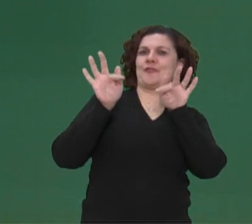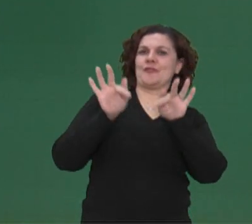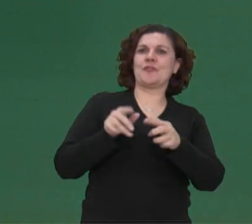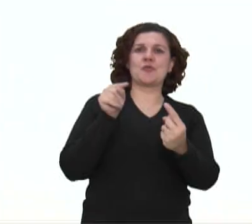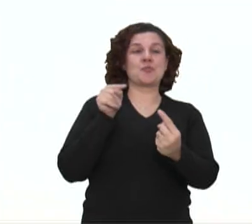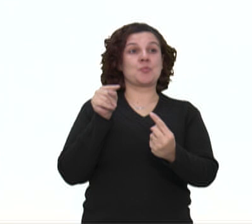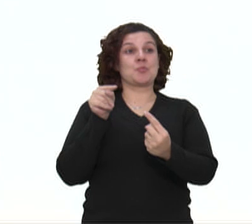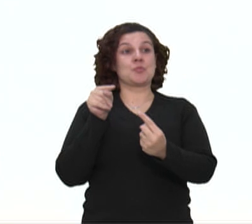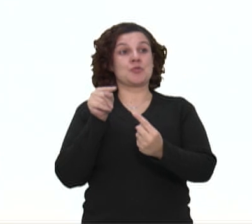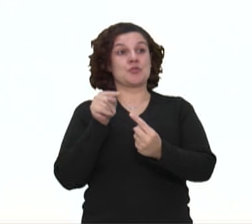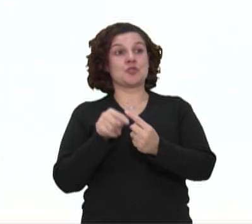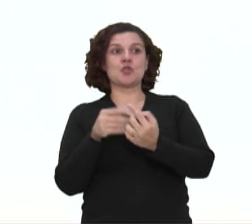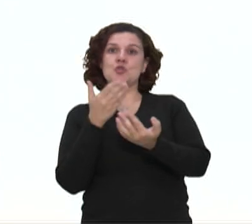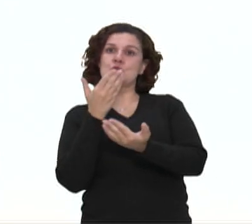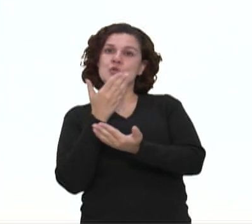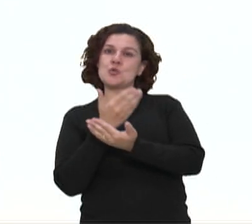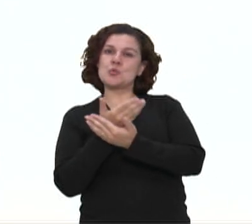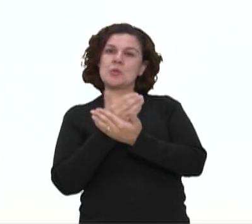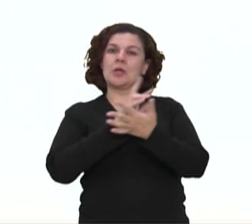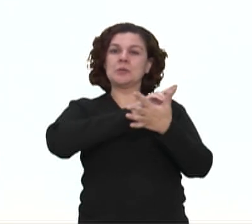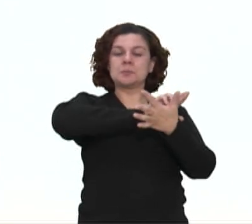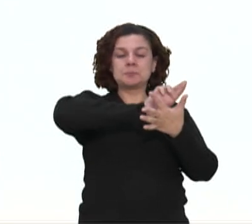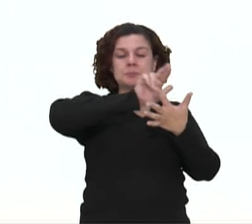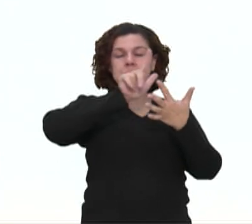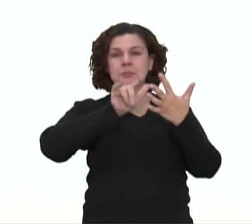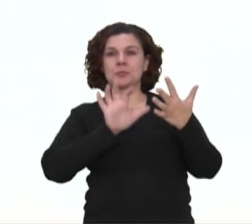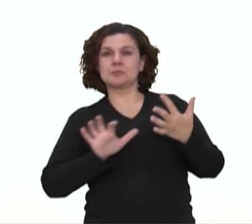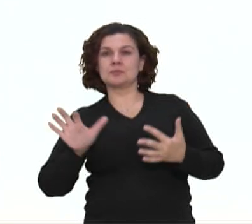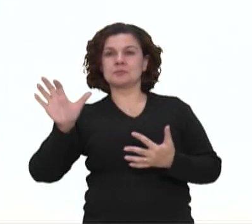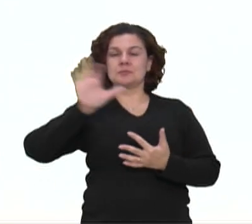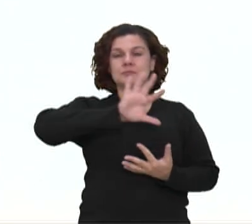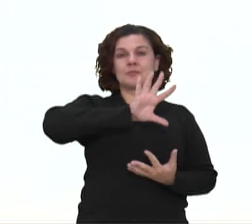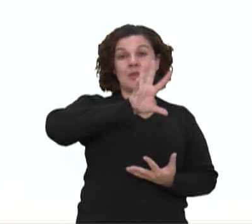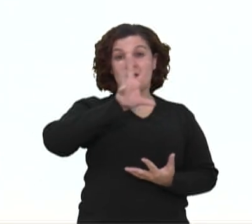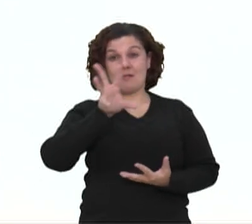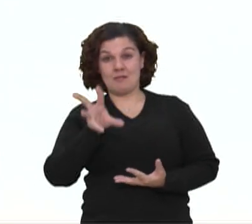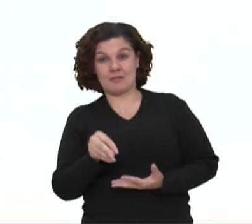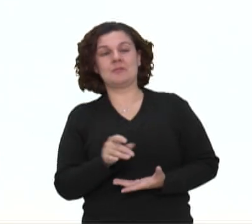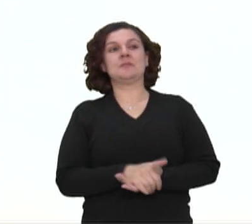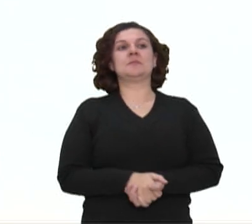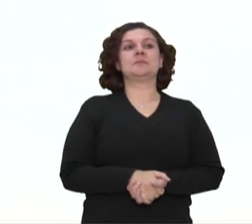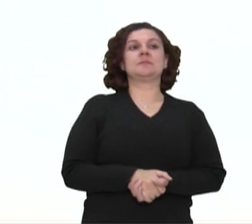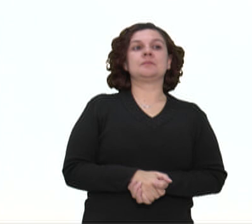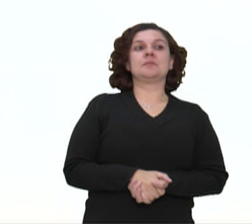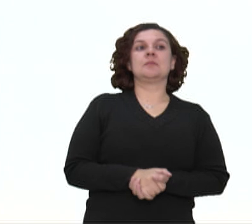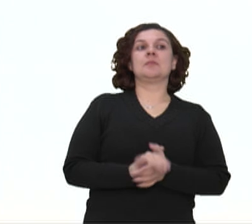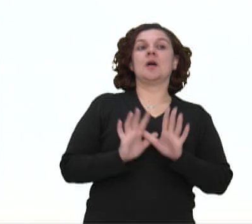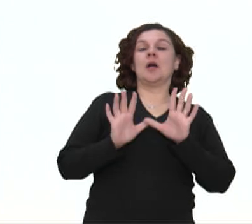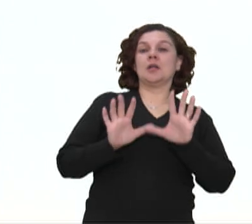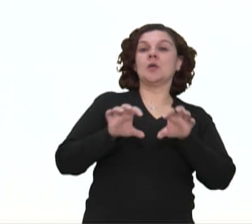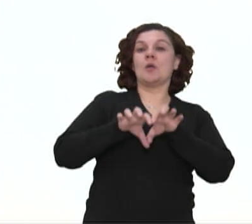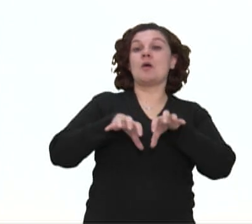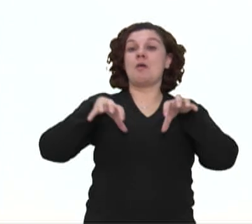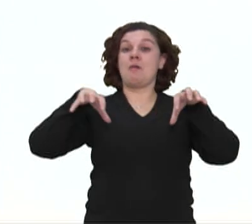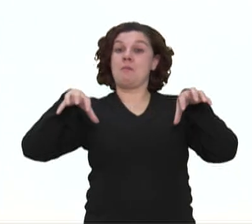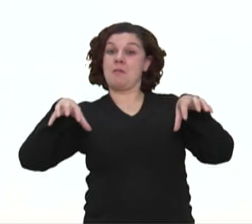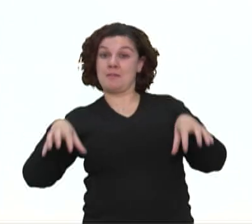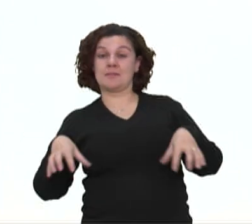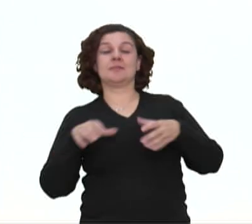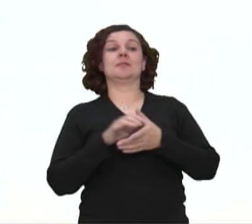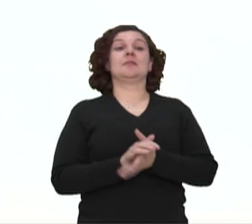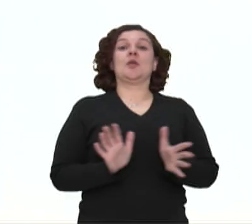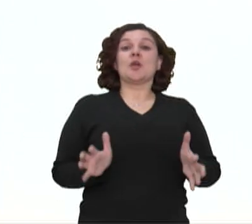bem legal, estudar as diferentes formas de regionalização dentro da África, também algumas questões, como o apartheid, a questão